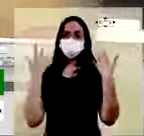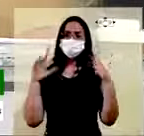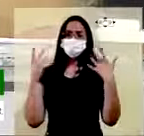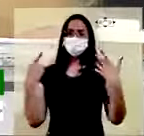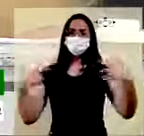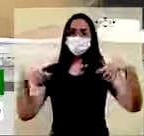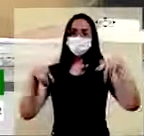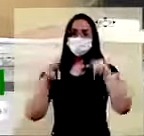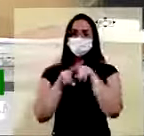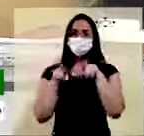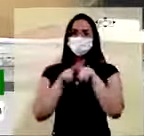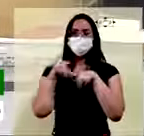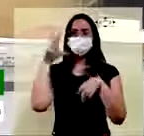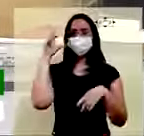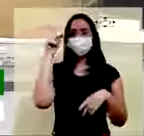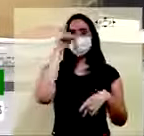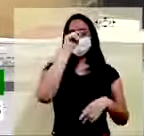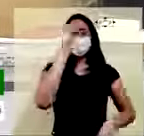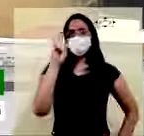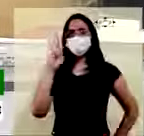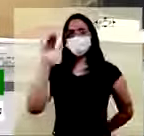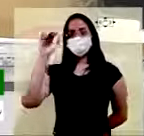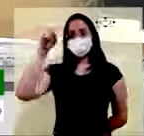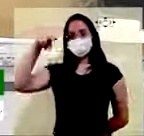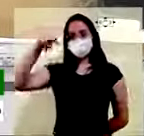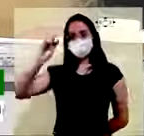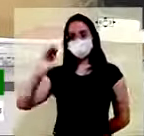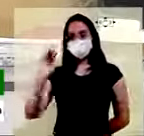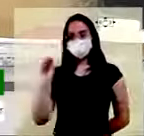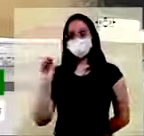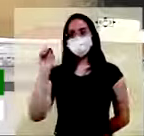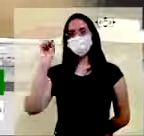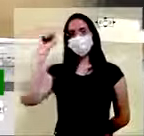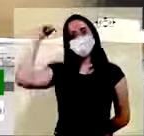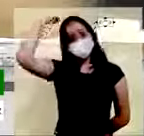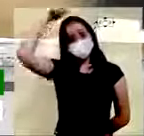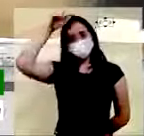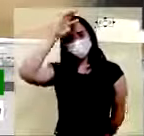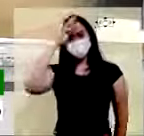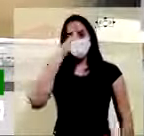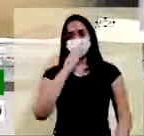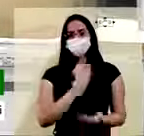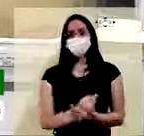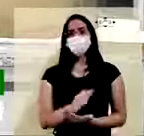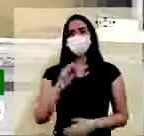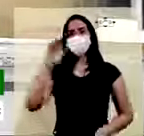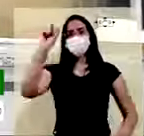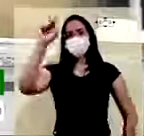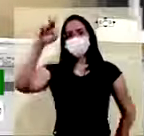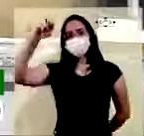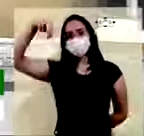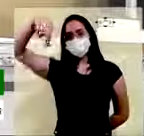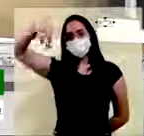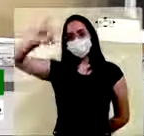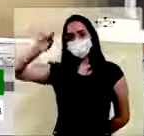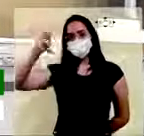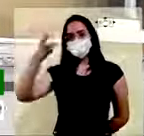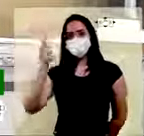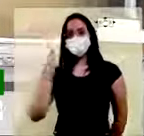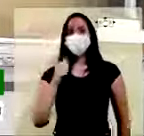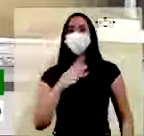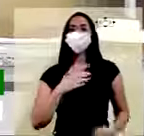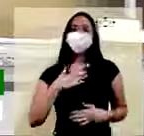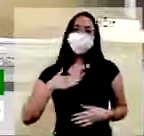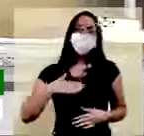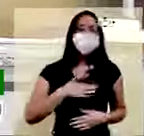de aplauso ao prefeito bonito Santa Fé né senninha esteve presente na inauguração Oi e o prazer